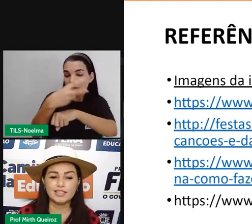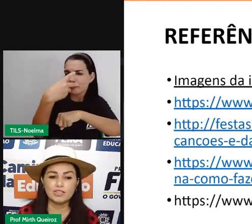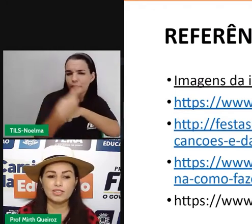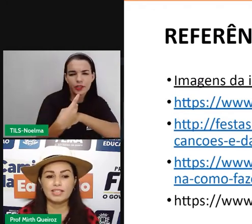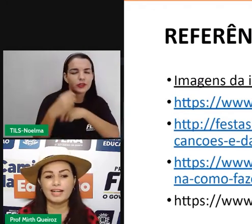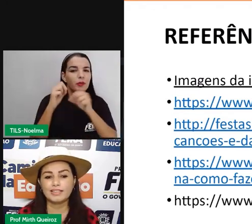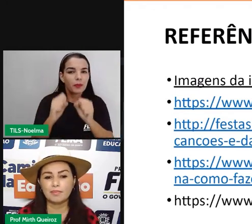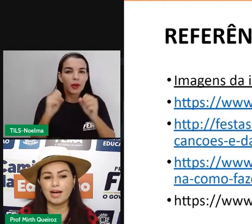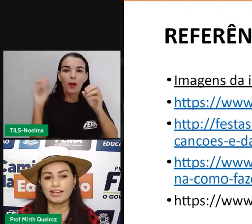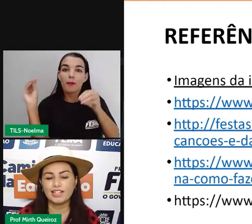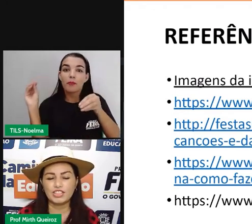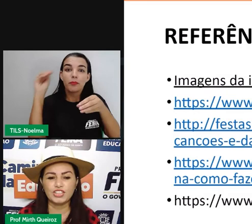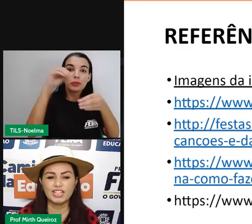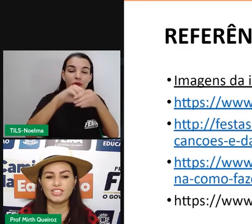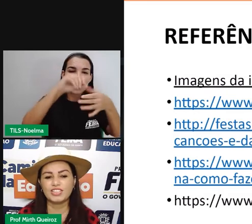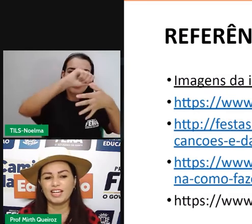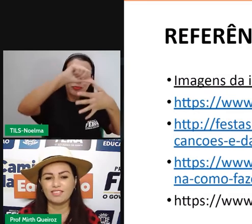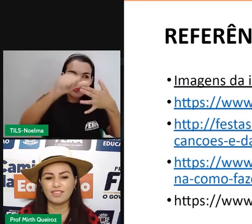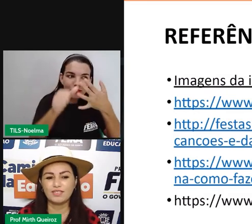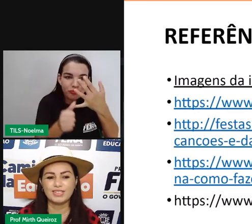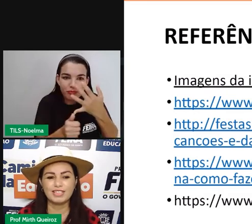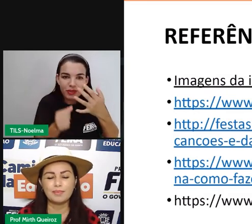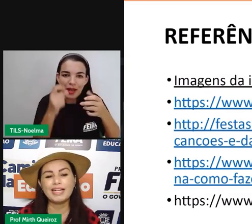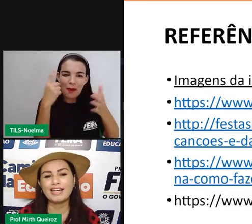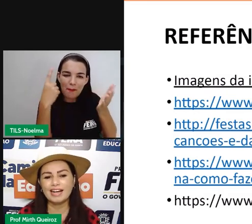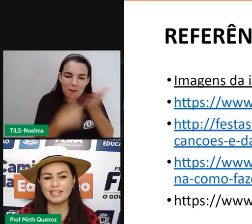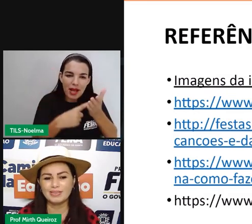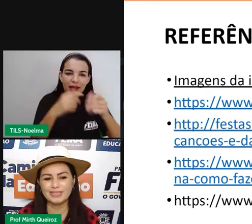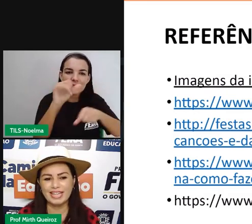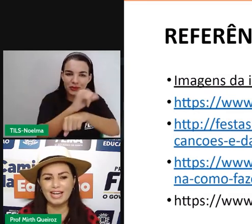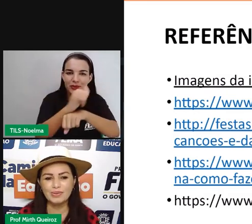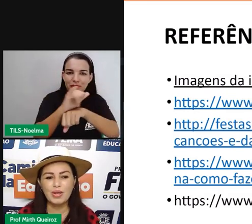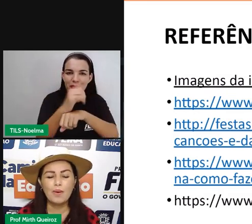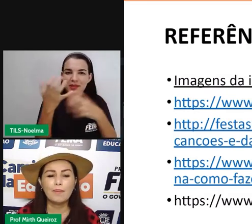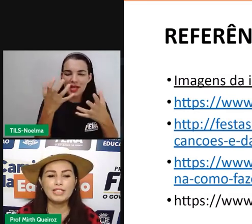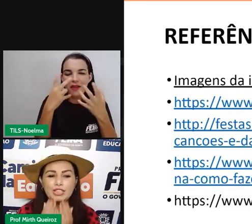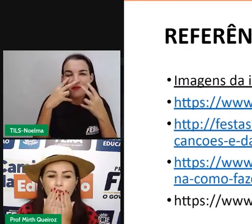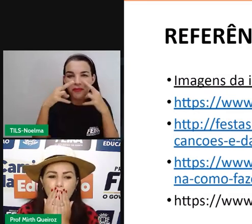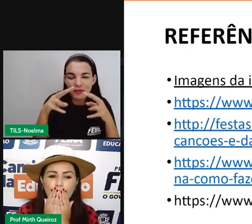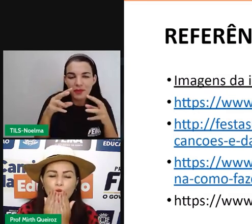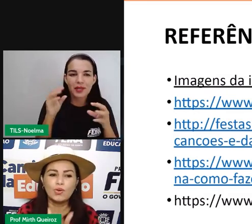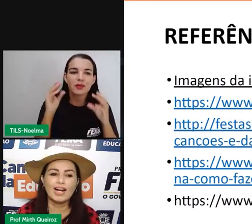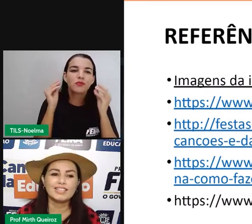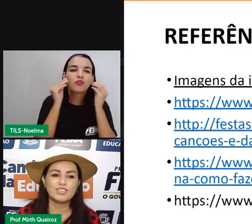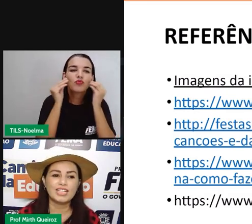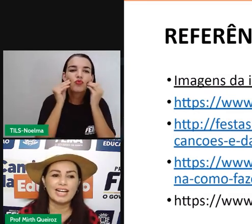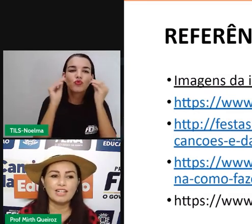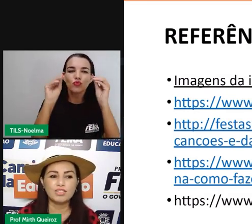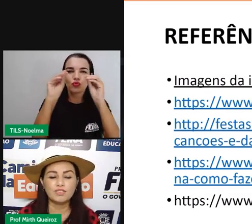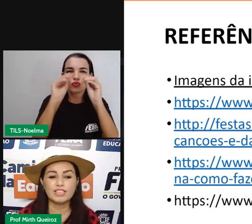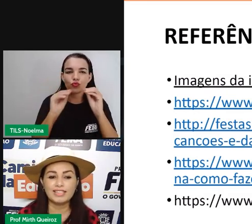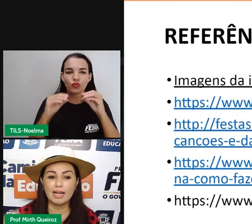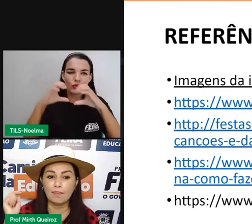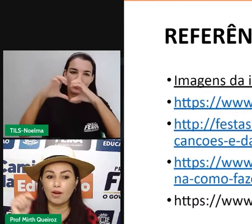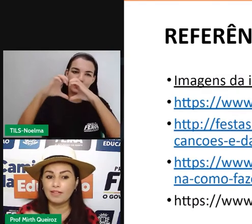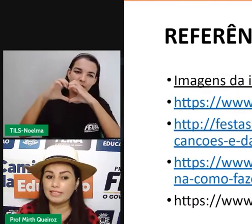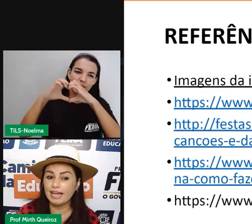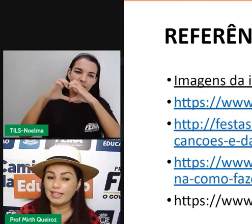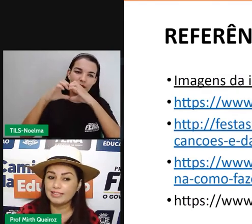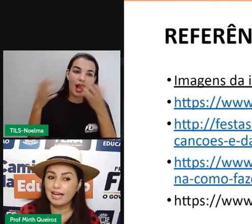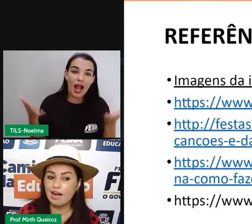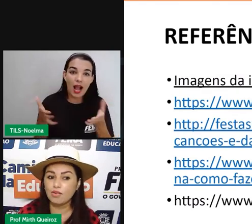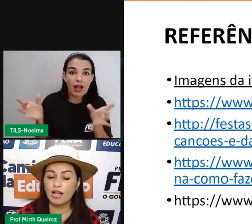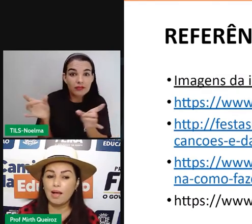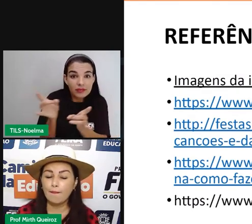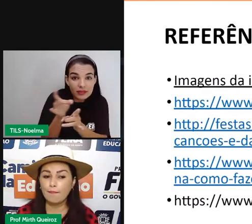postem aí nas redes sociais e marquem a gente que a gente quer ver vocês brincando, certo? Beijinho no coração de cada um de vocês. A prova